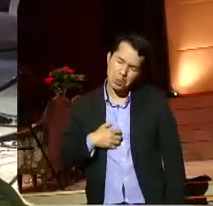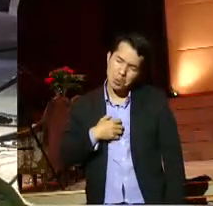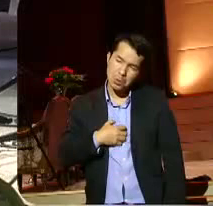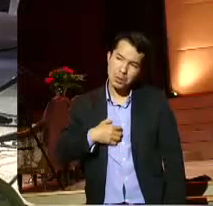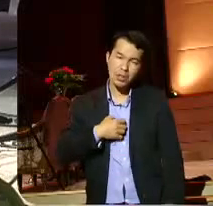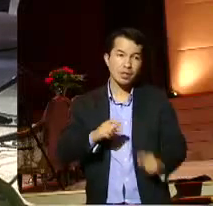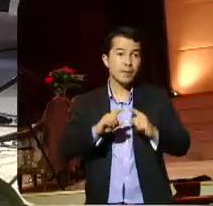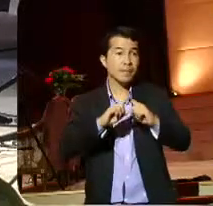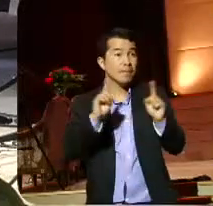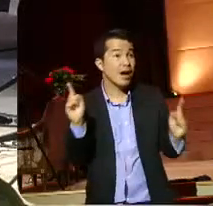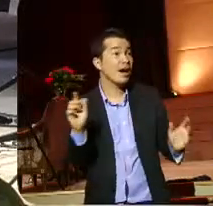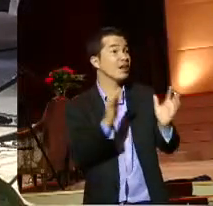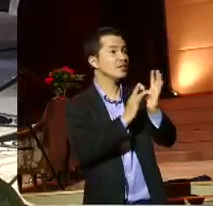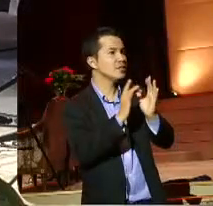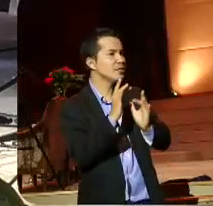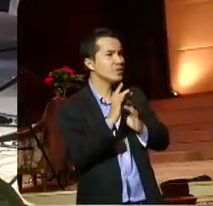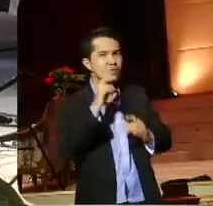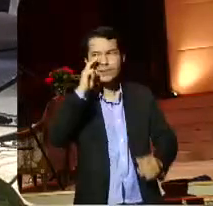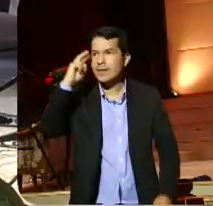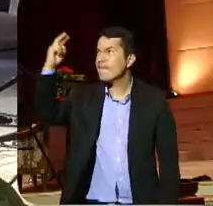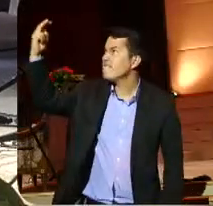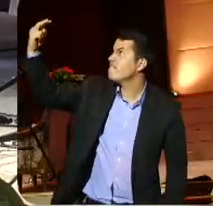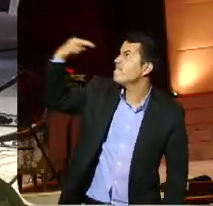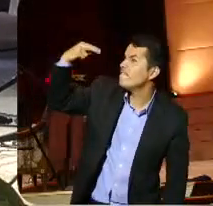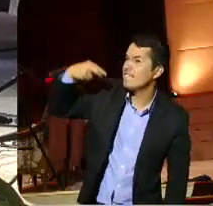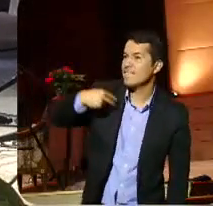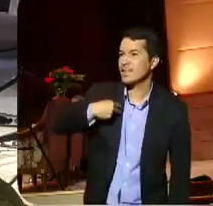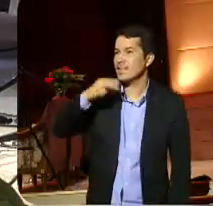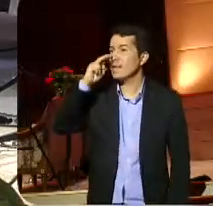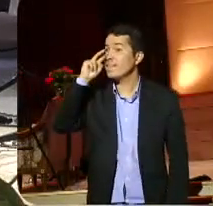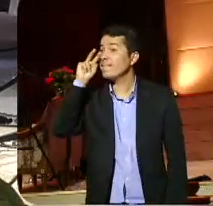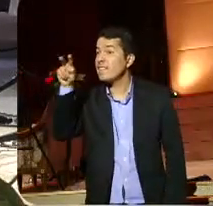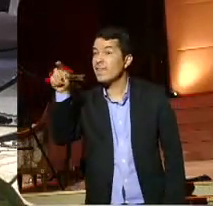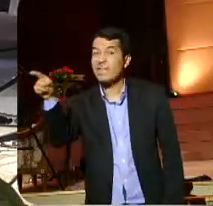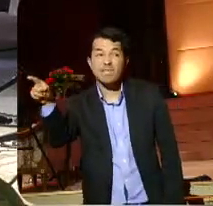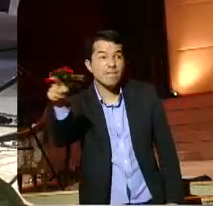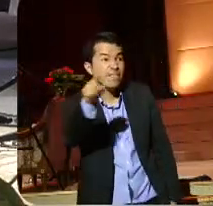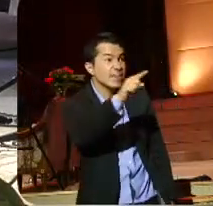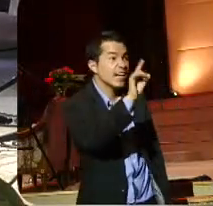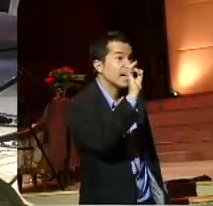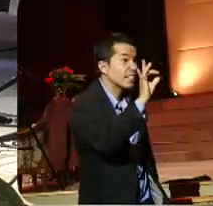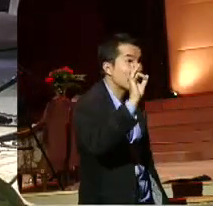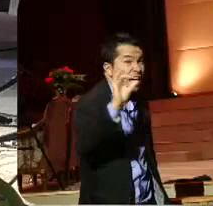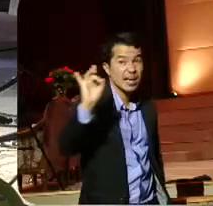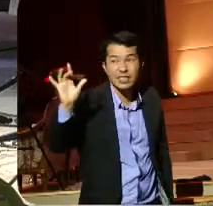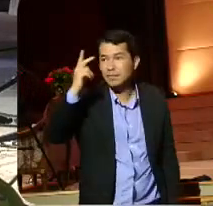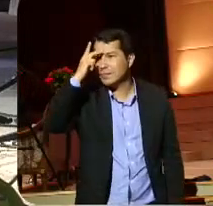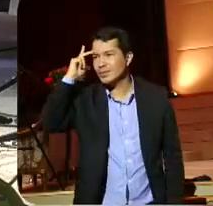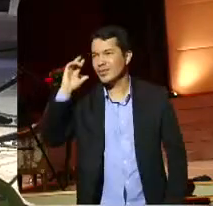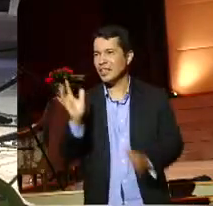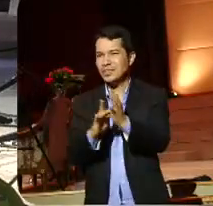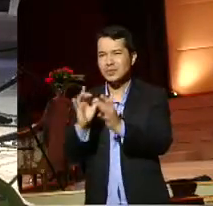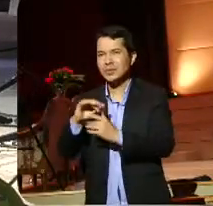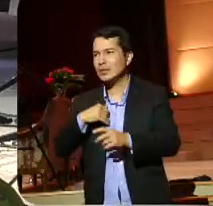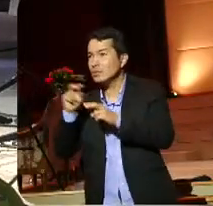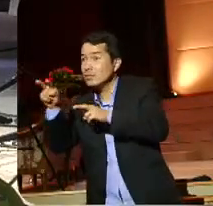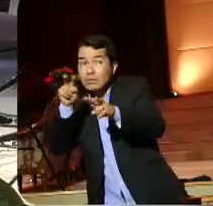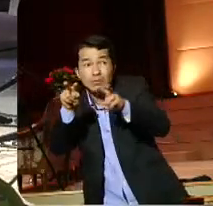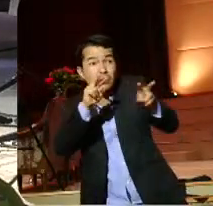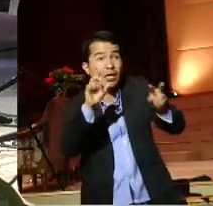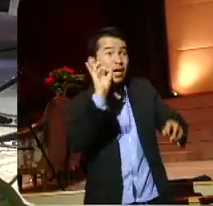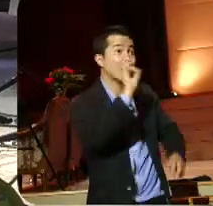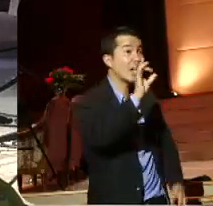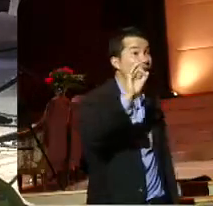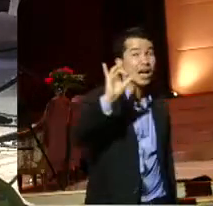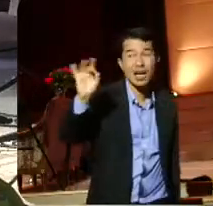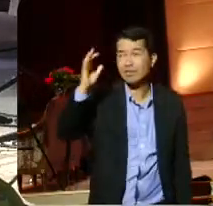se encontra com o nosso olhar, e o olhar de Jesus se encontra com o nosso olhar.